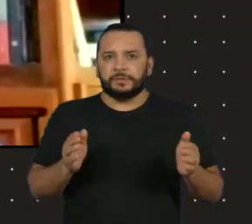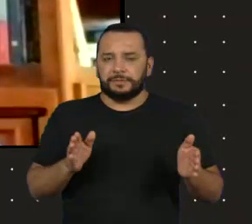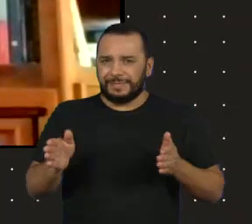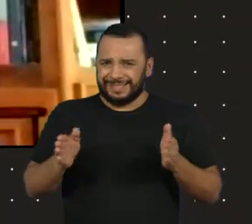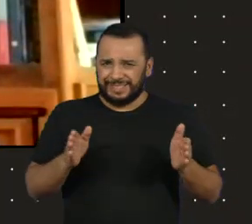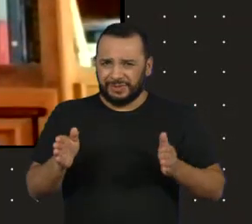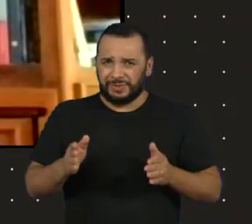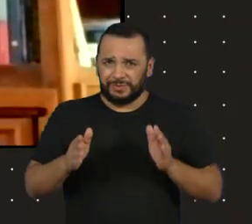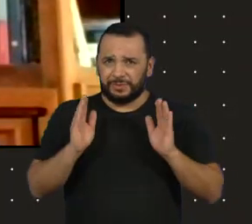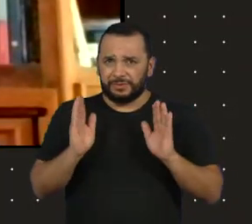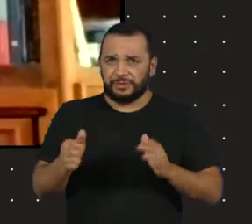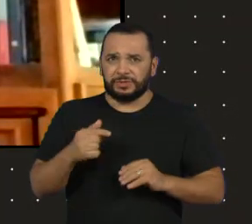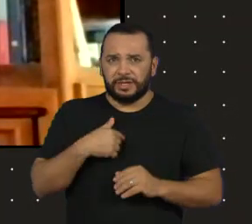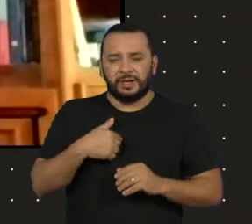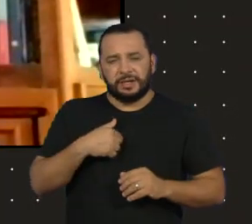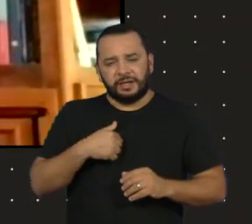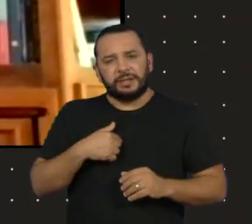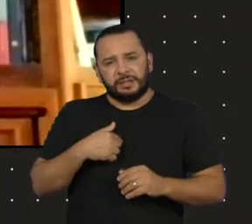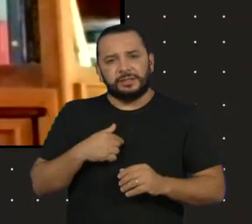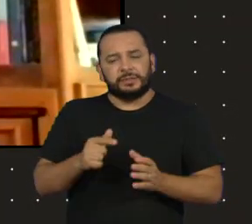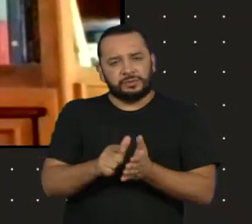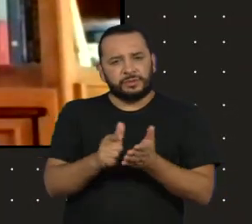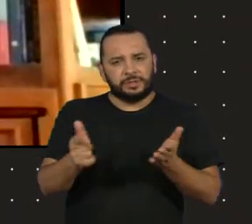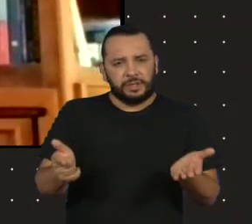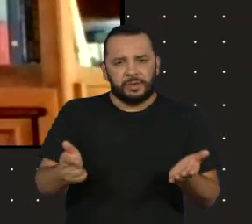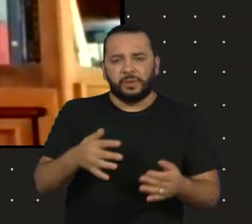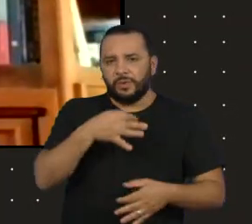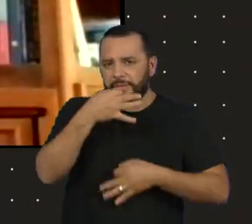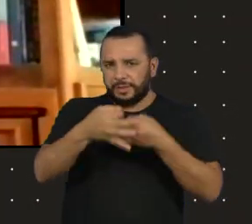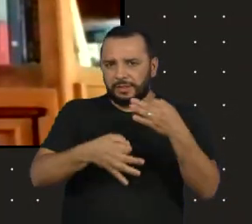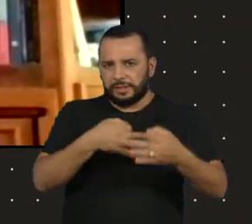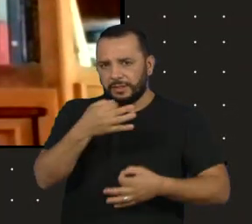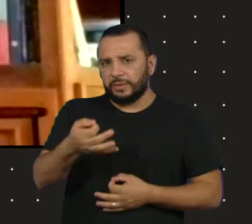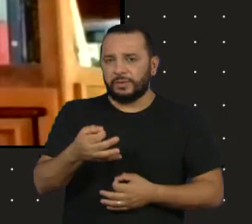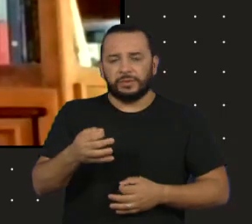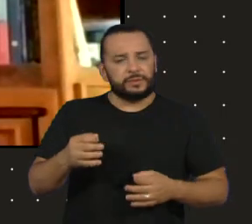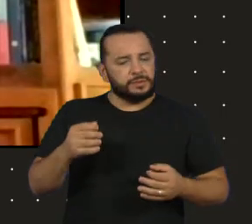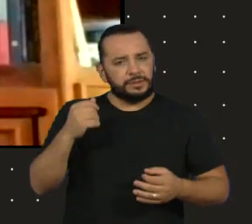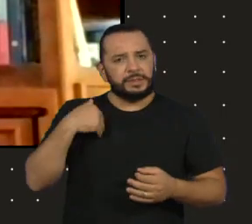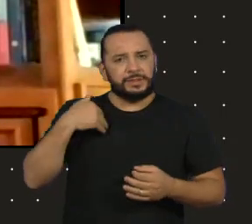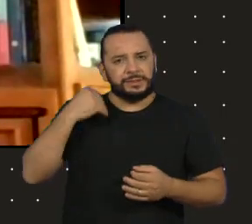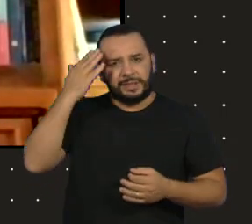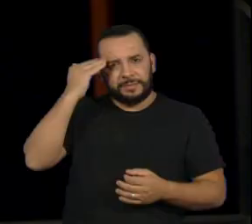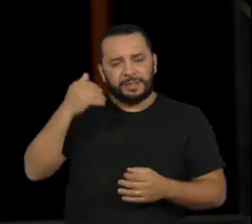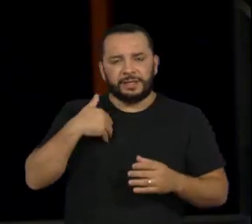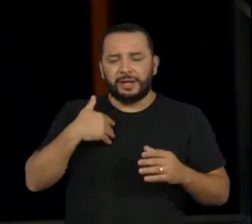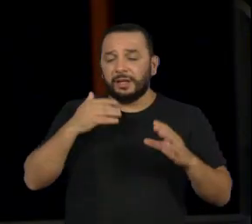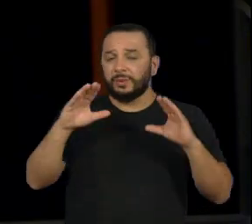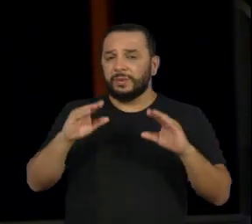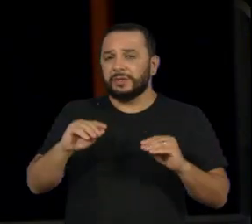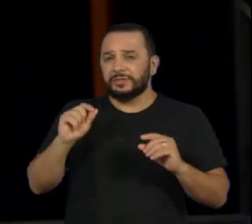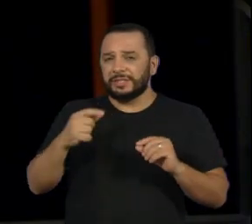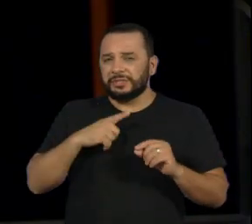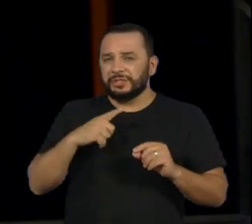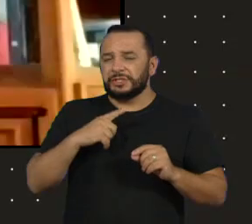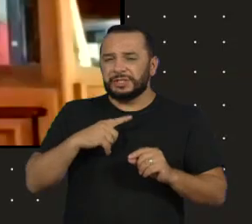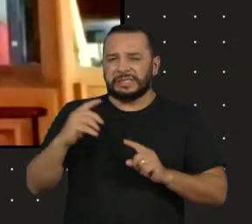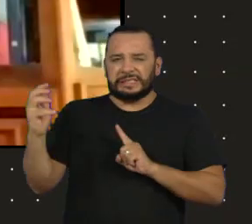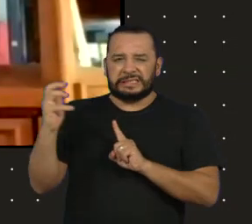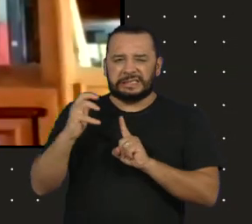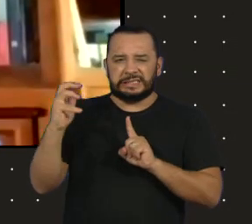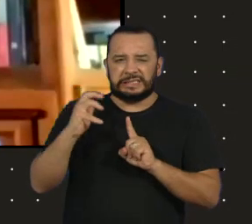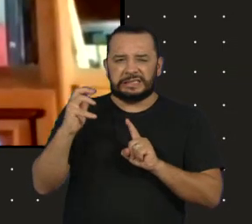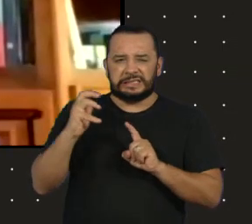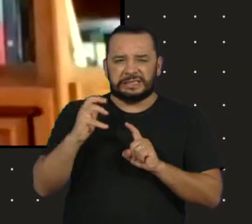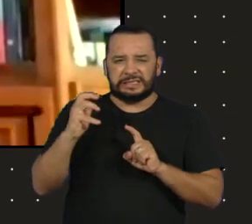de fazer arte de opinião e de todas as noites, havia um tipo de tortura horrorosa que era o seguinte: a